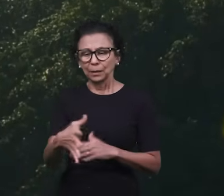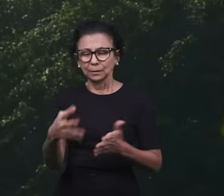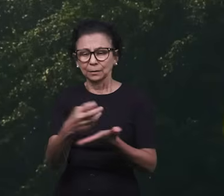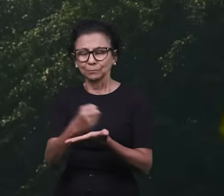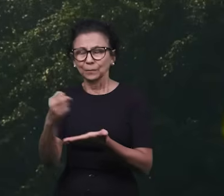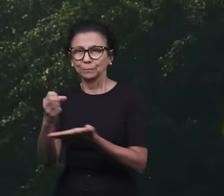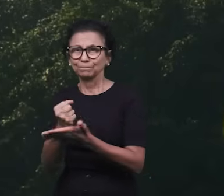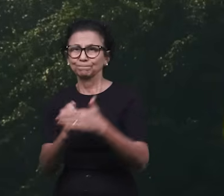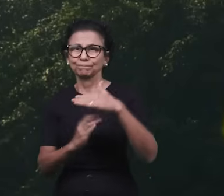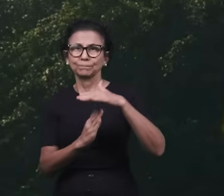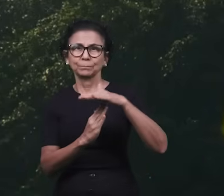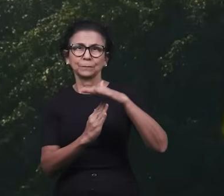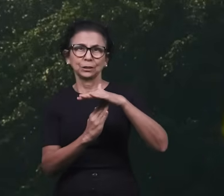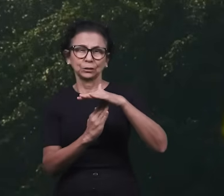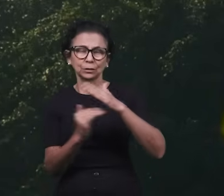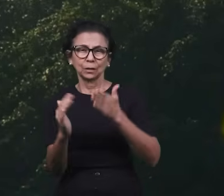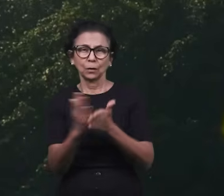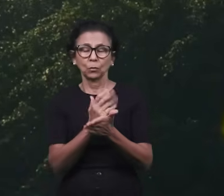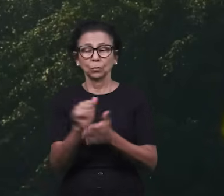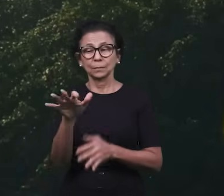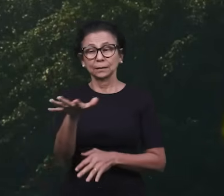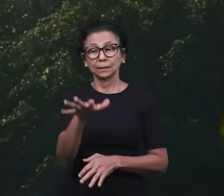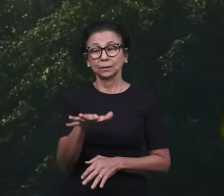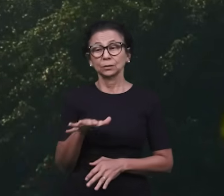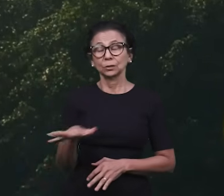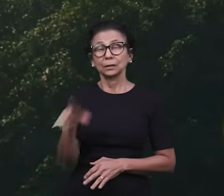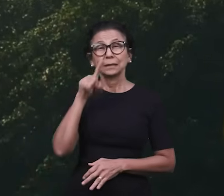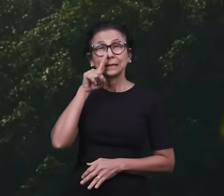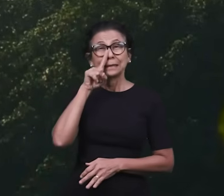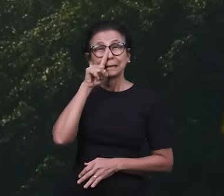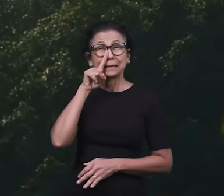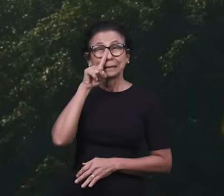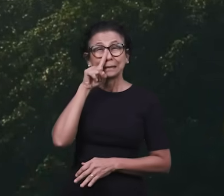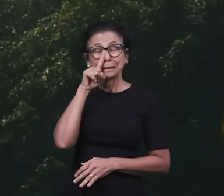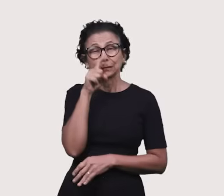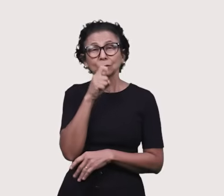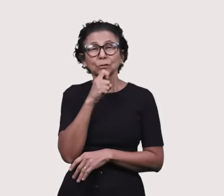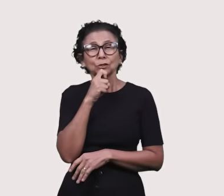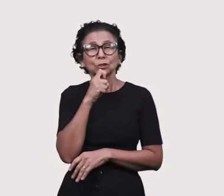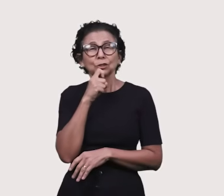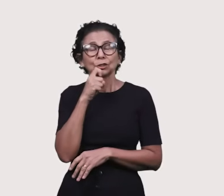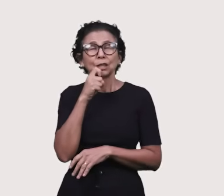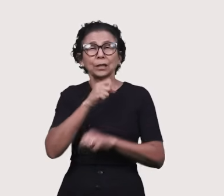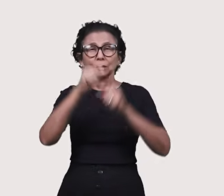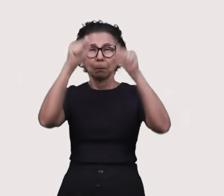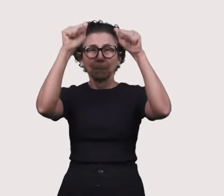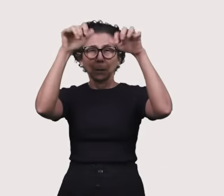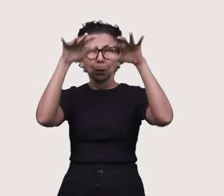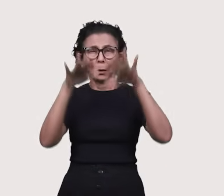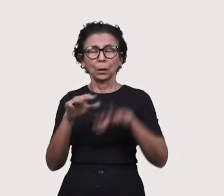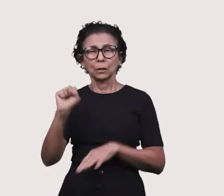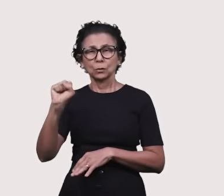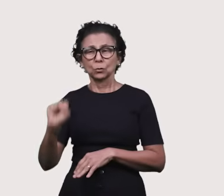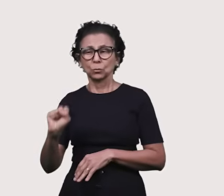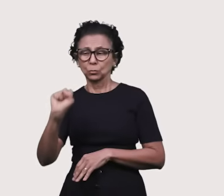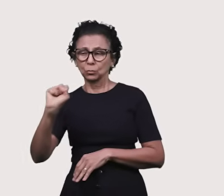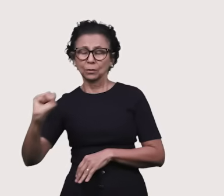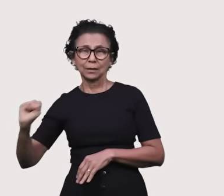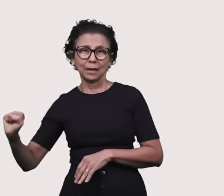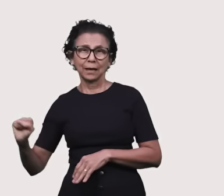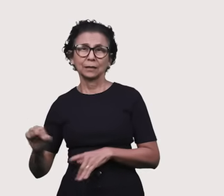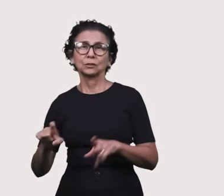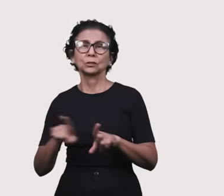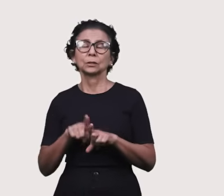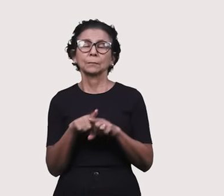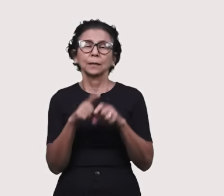para algumas regiões neste período. Por exemplo, temos riscos de geadas na região sul e parte do sudeste,